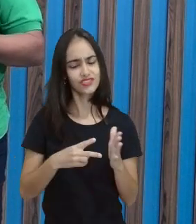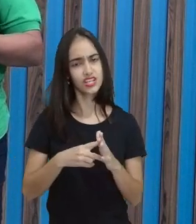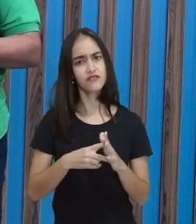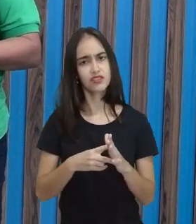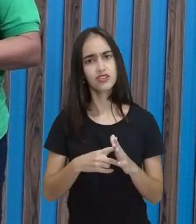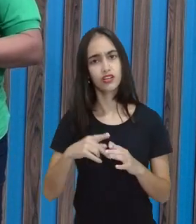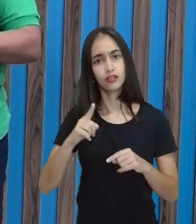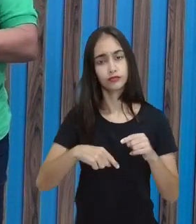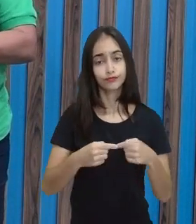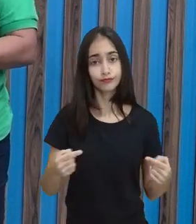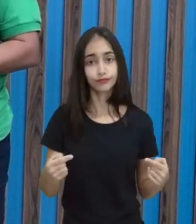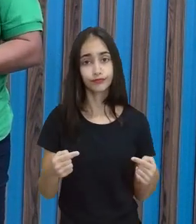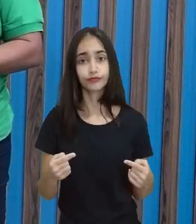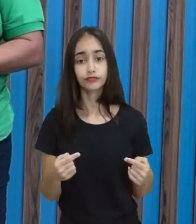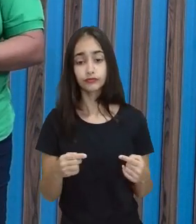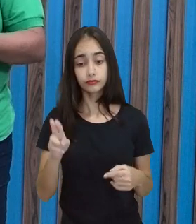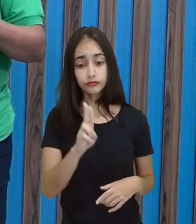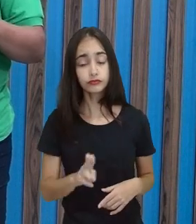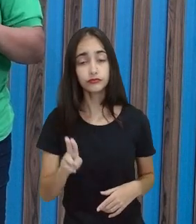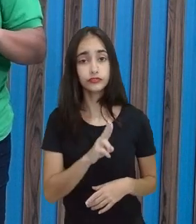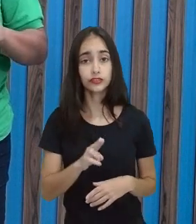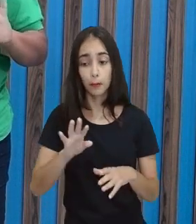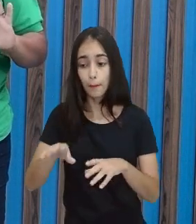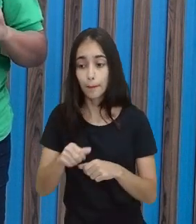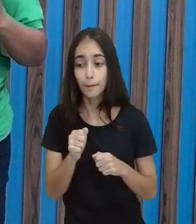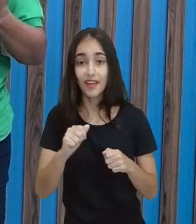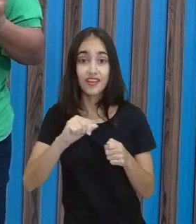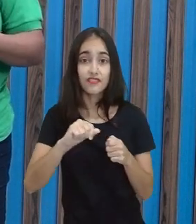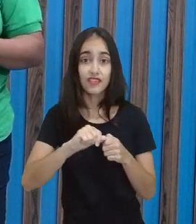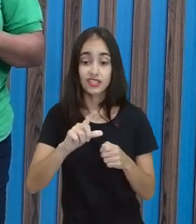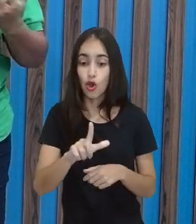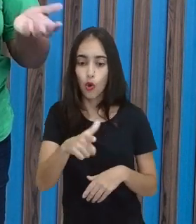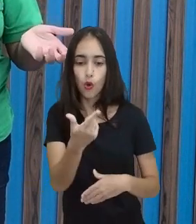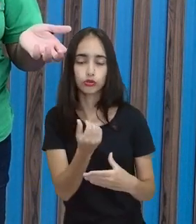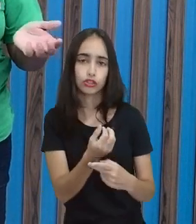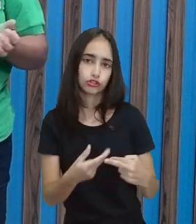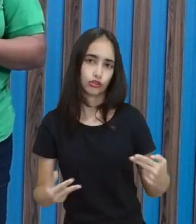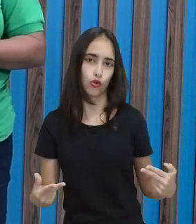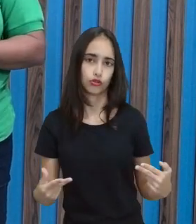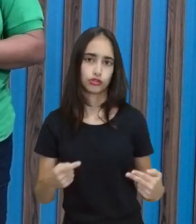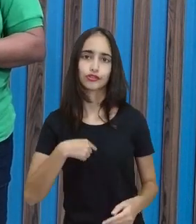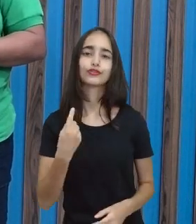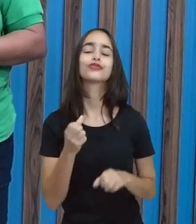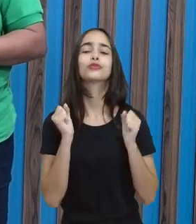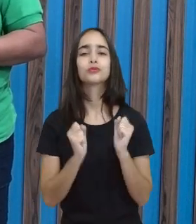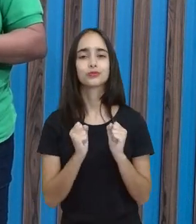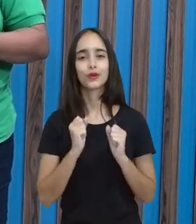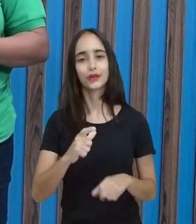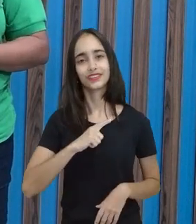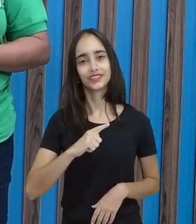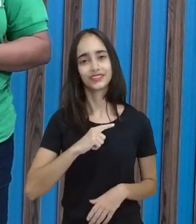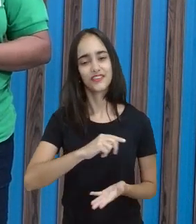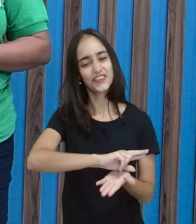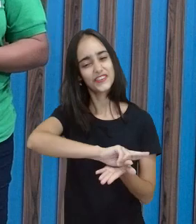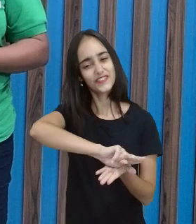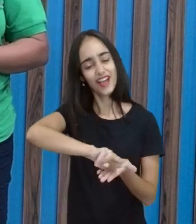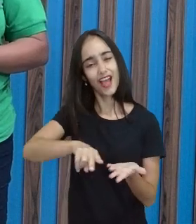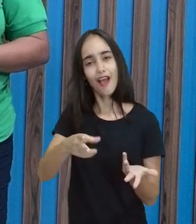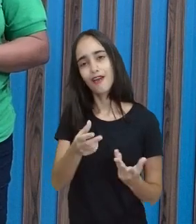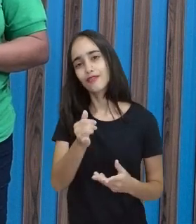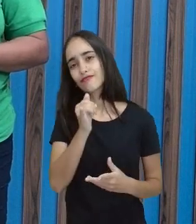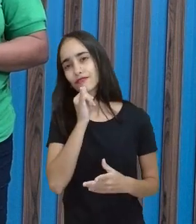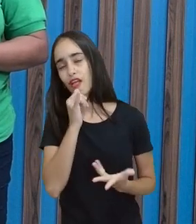para fabricar coisas. E aí, a gente pode ter diversos, a gente pode encontrar produtos de